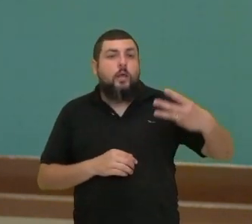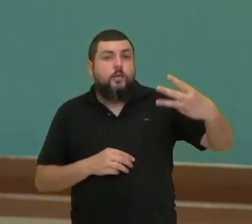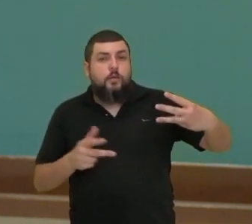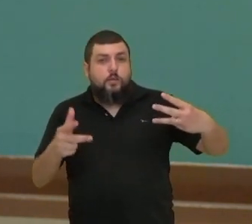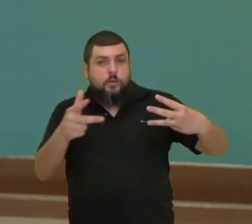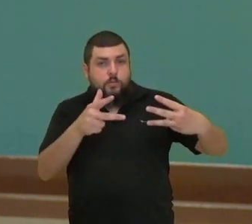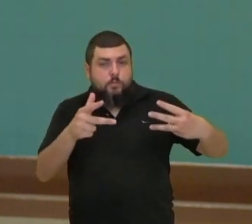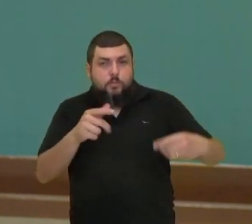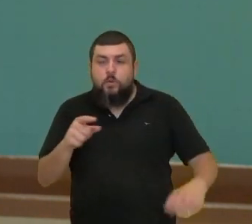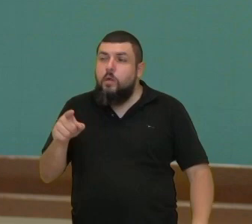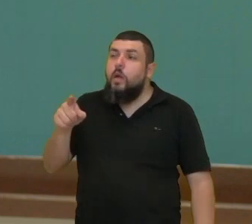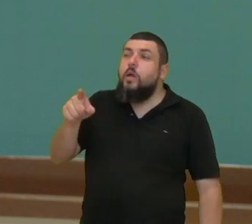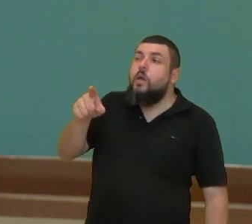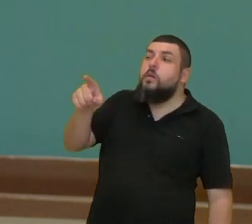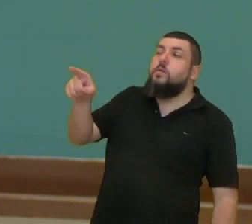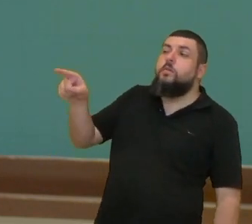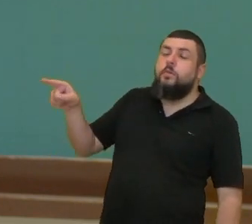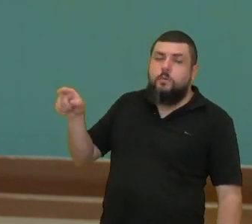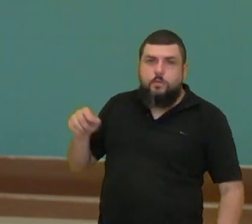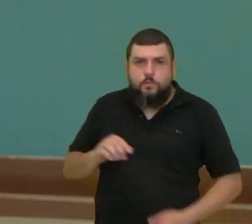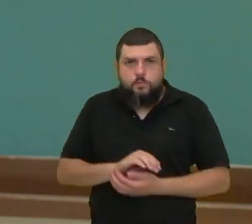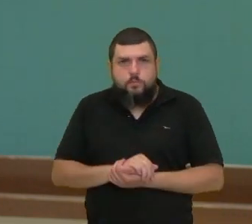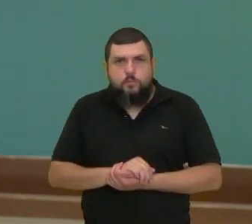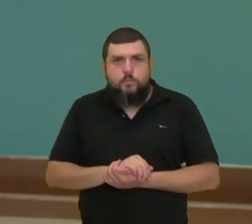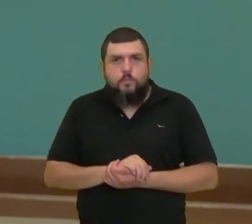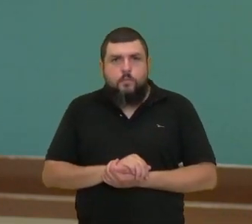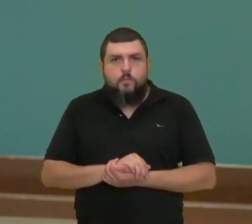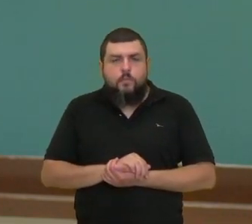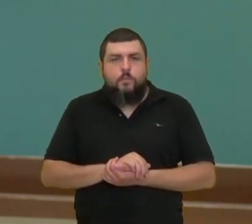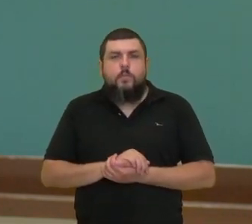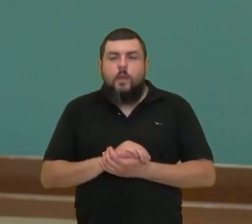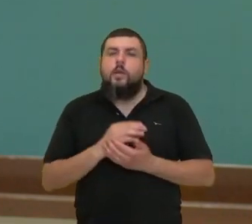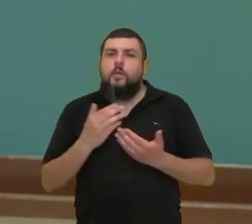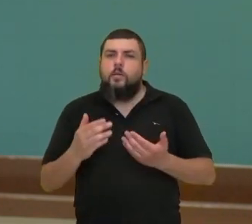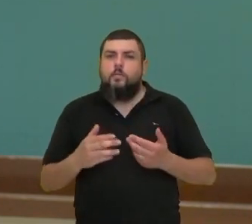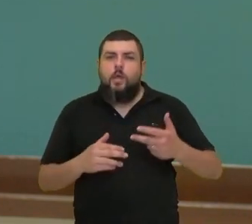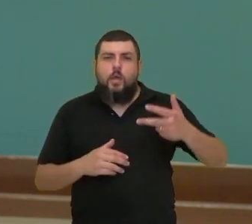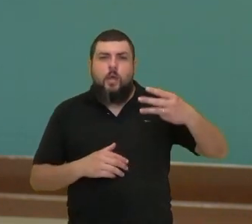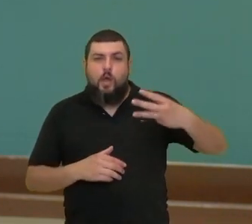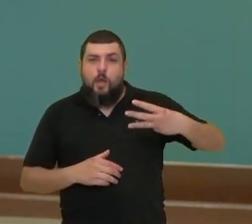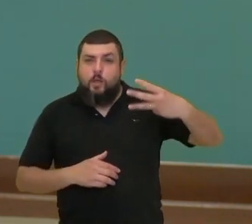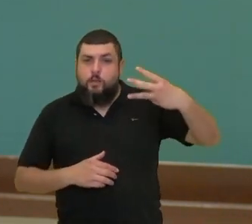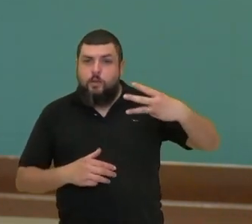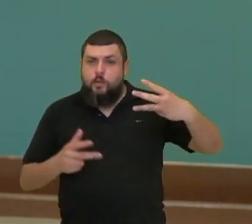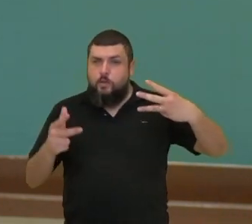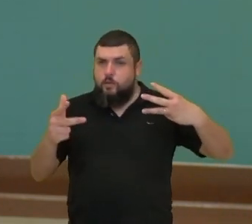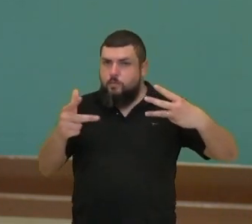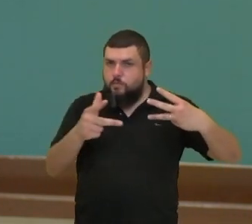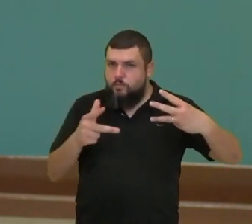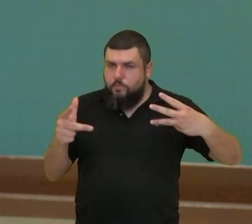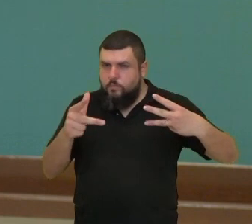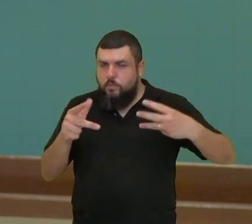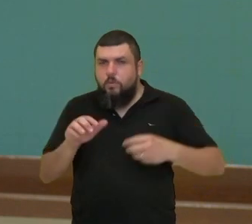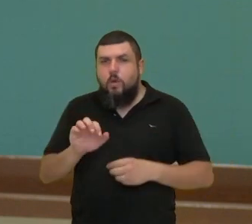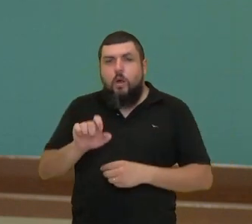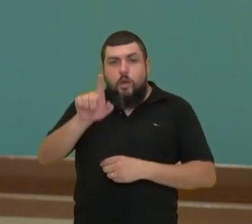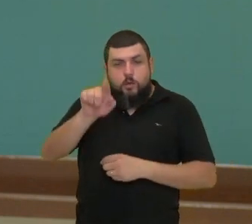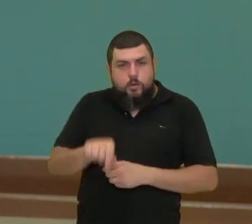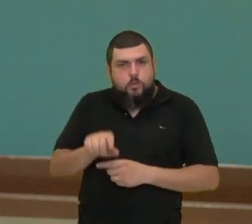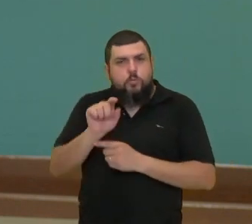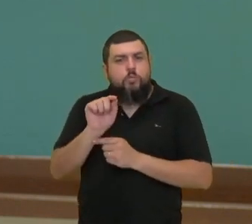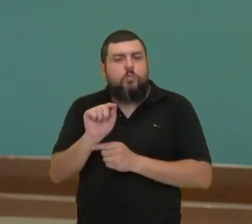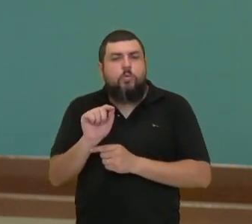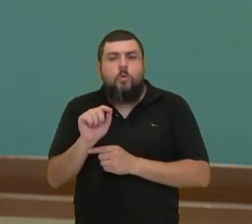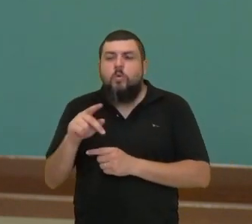pessoa do singular, no presente, ele está falando do pronome ele, o órgão singular, porque é um órgão só,